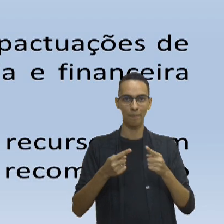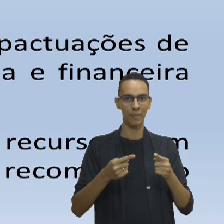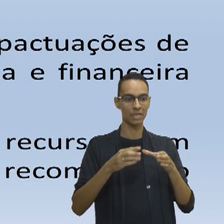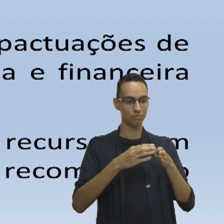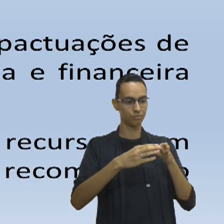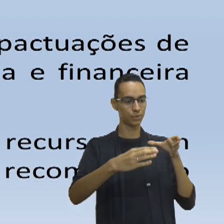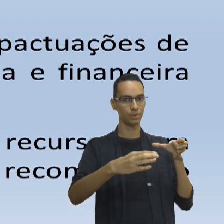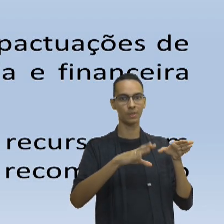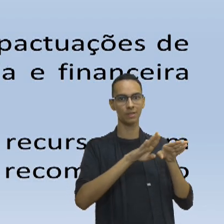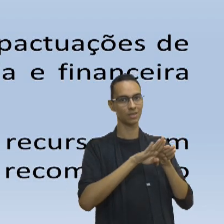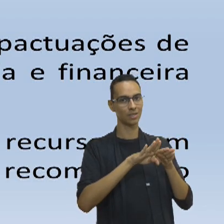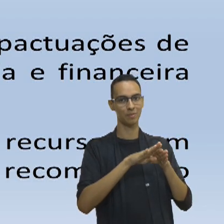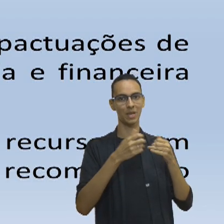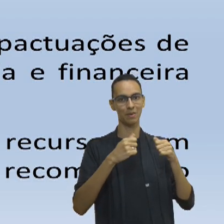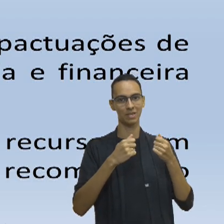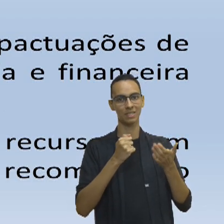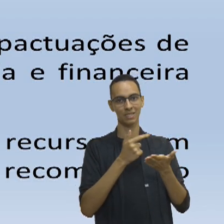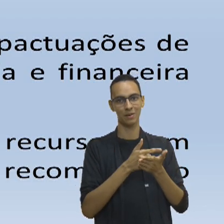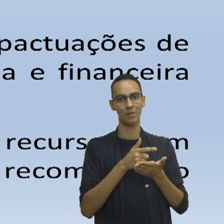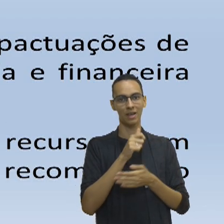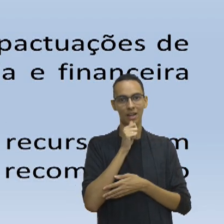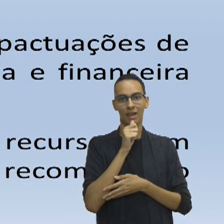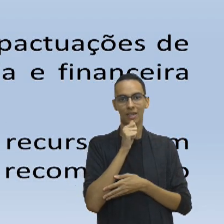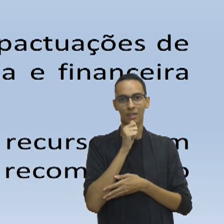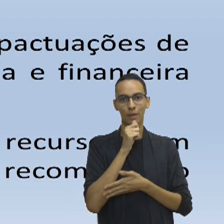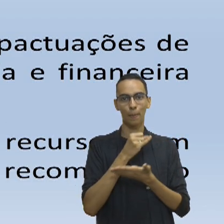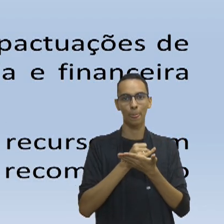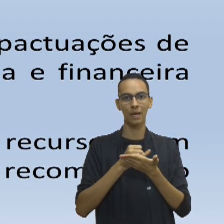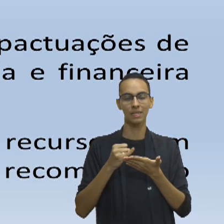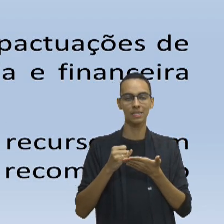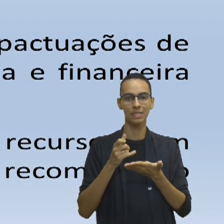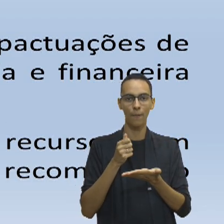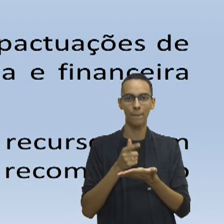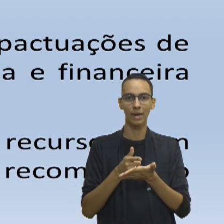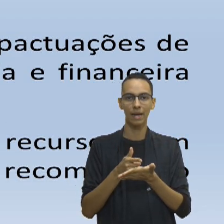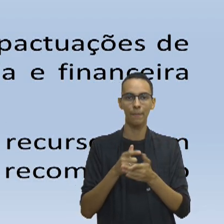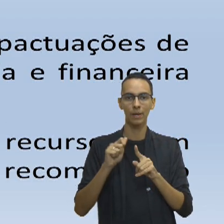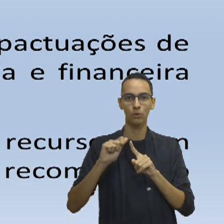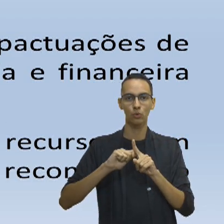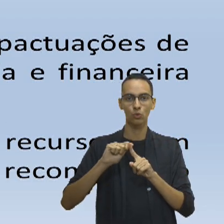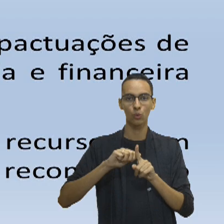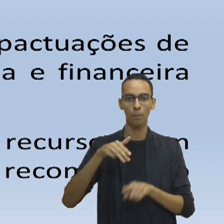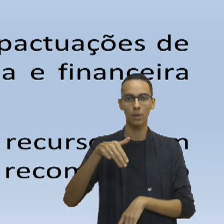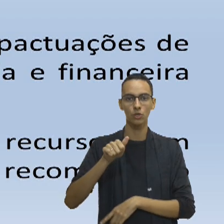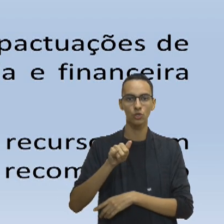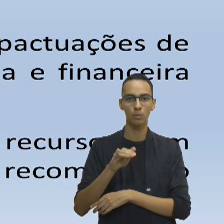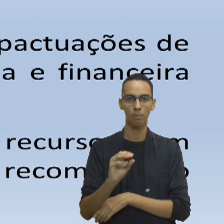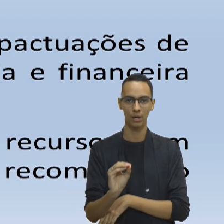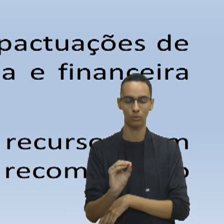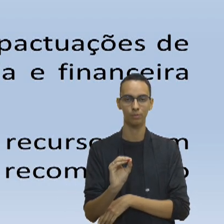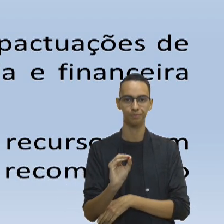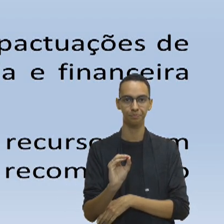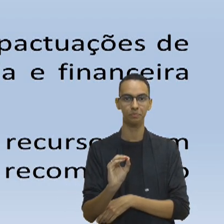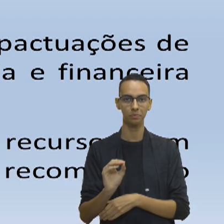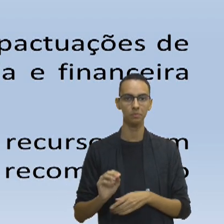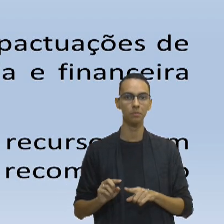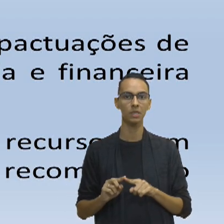A tentativa de iniciar o pagamento no mês de maio como referência, né? Além disso,